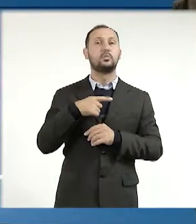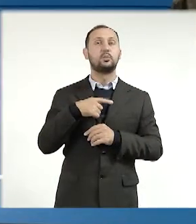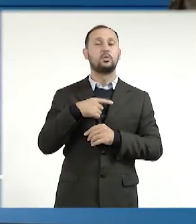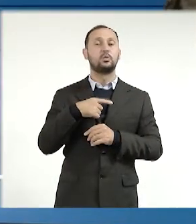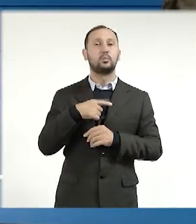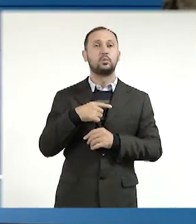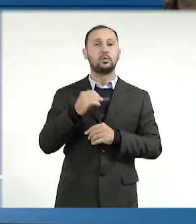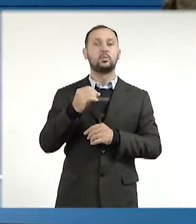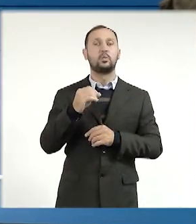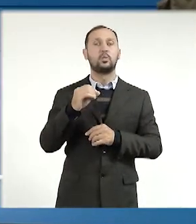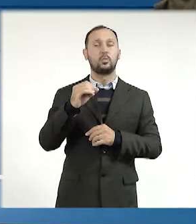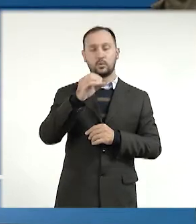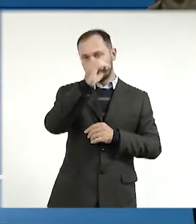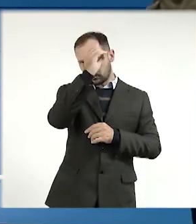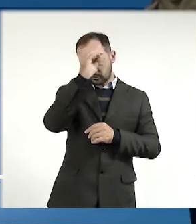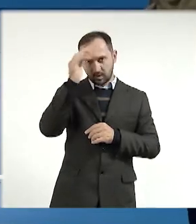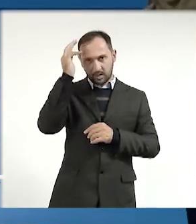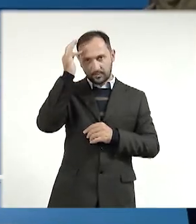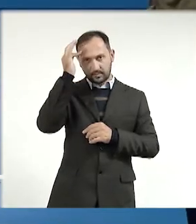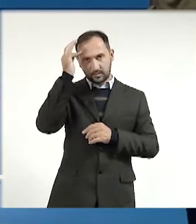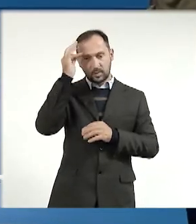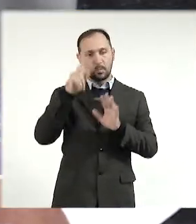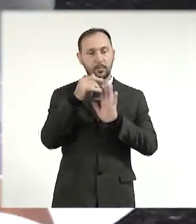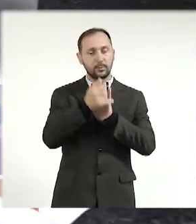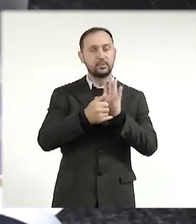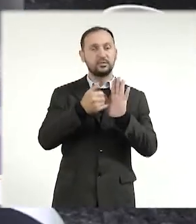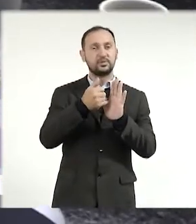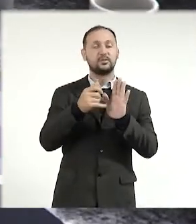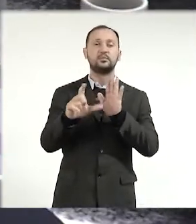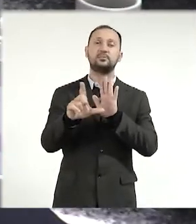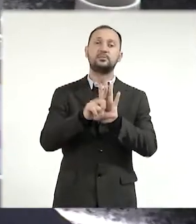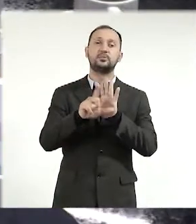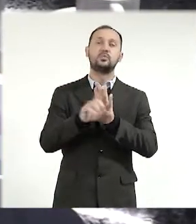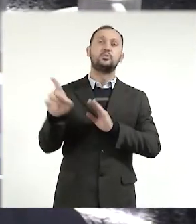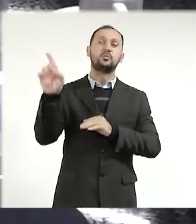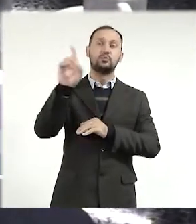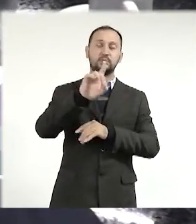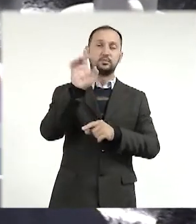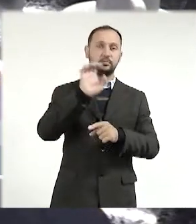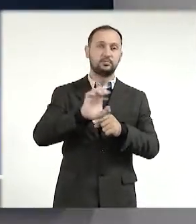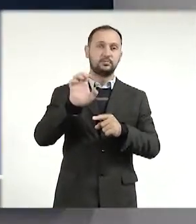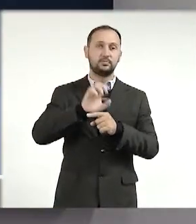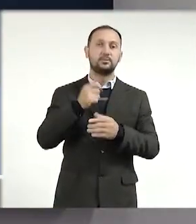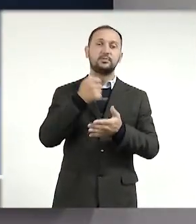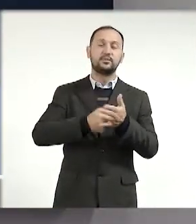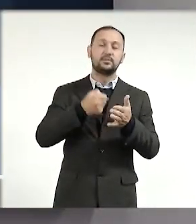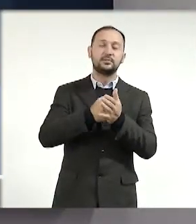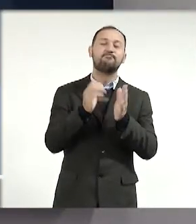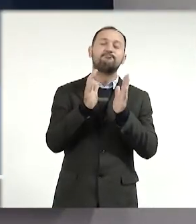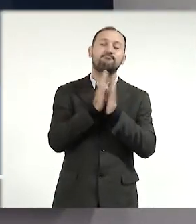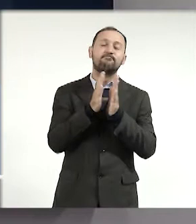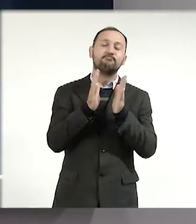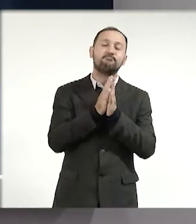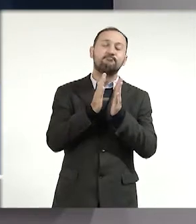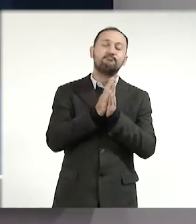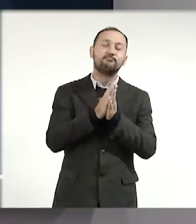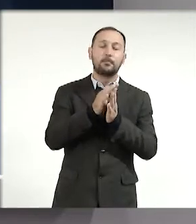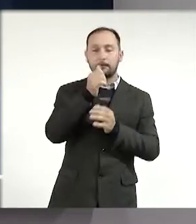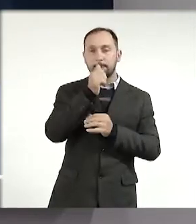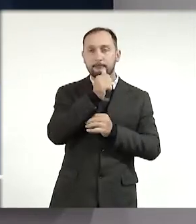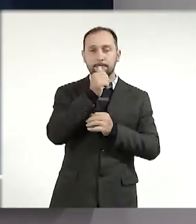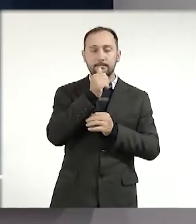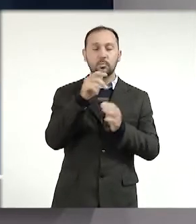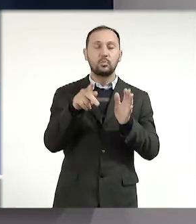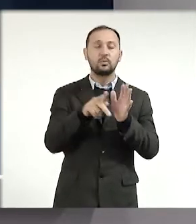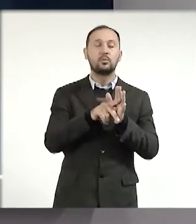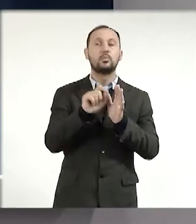Tcheco-Eslovaco, do deputado Felipe Orro, do PSDB, e o projeto de lei que institui o Dia Estadual do Clamor, Jejum e Oração